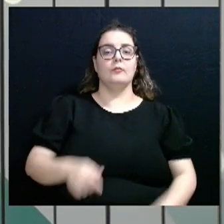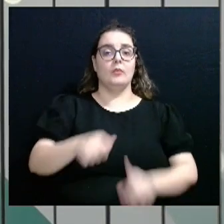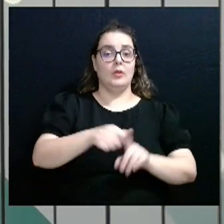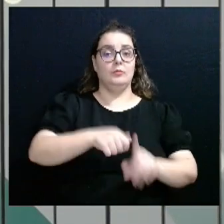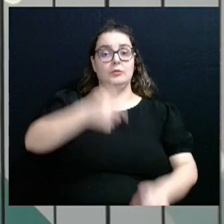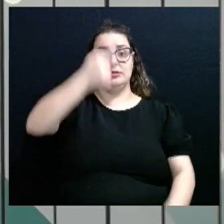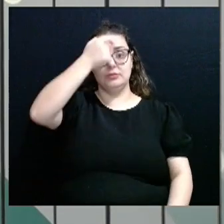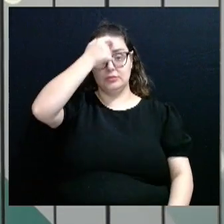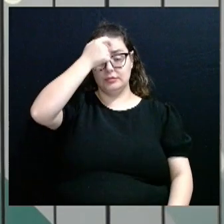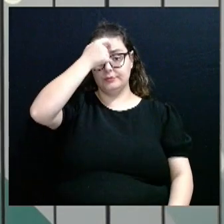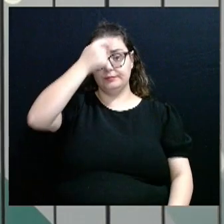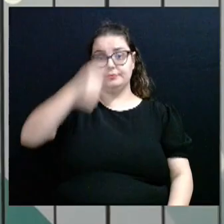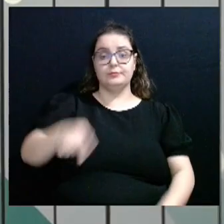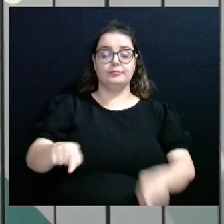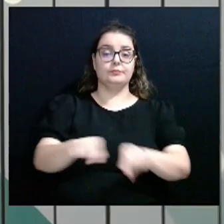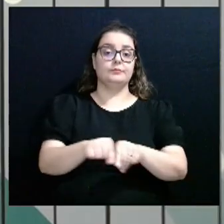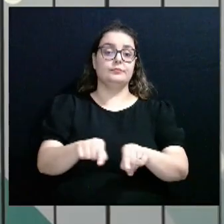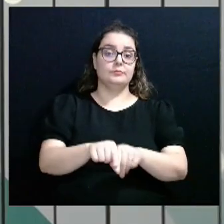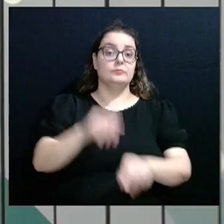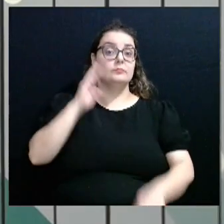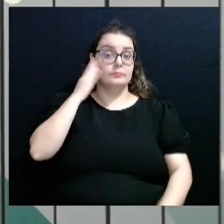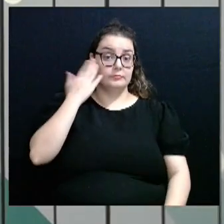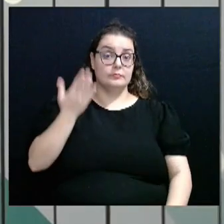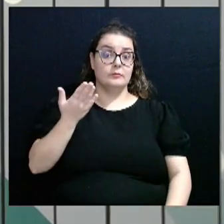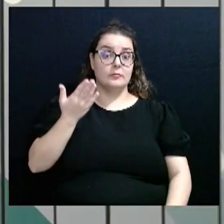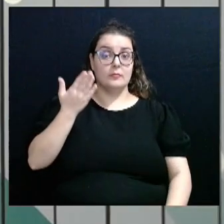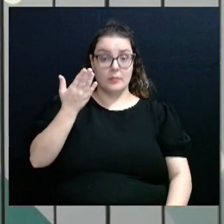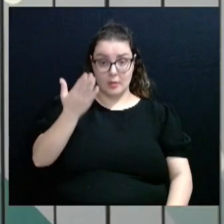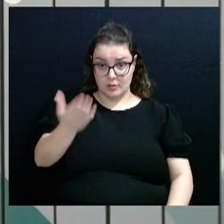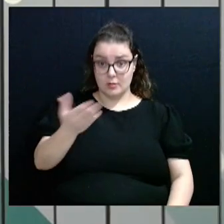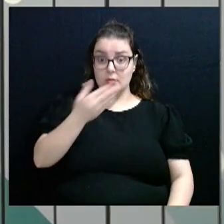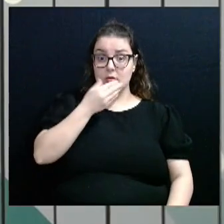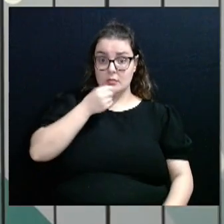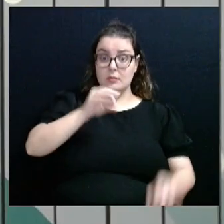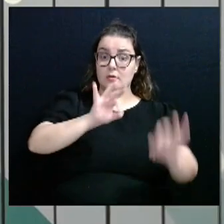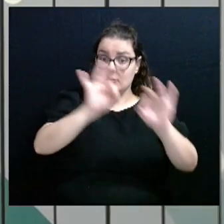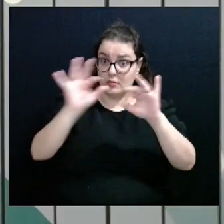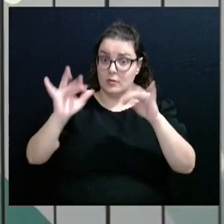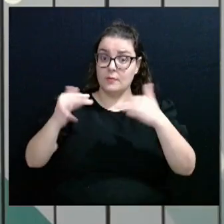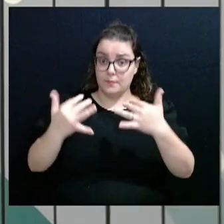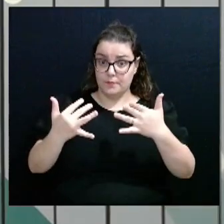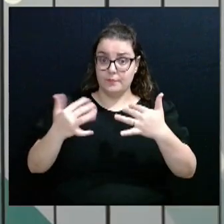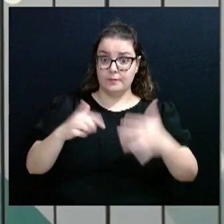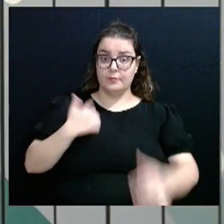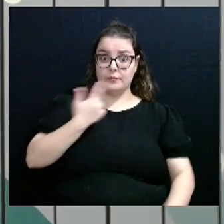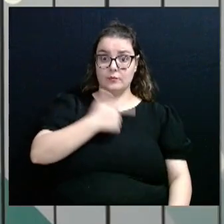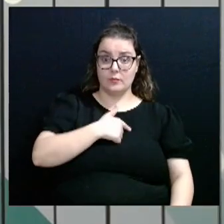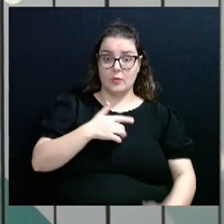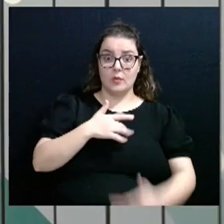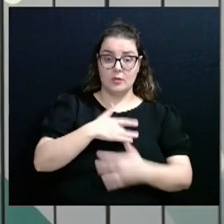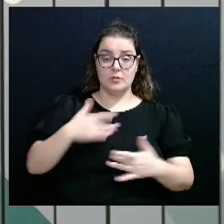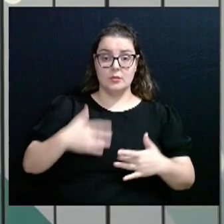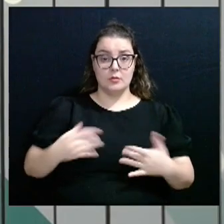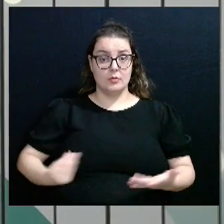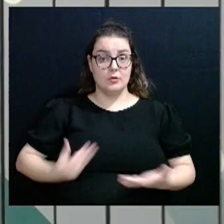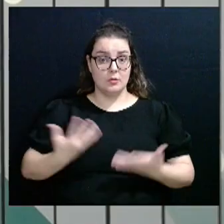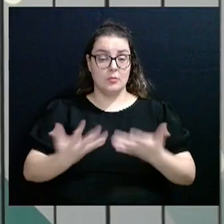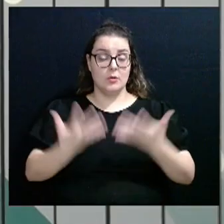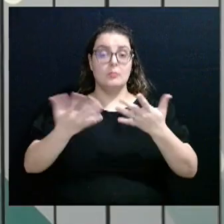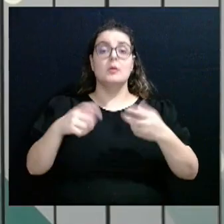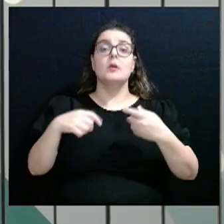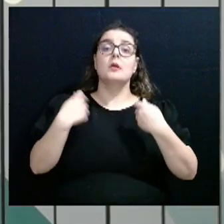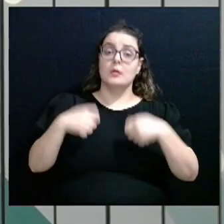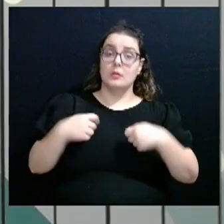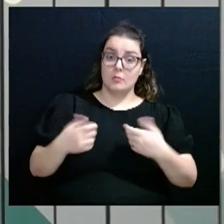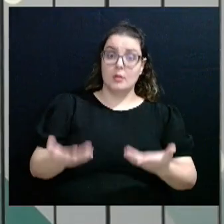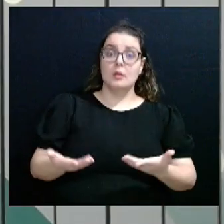precisa entender, e principalmente você, homem, que está aqui assistindo o nosso Saúde é Vida, que você precisa, né,